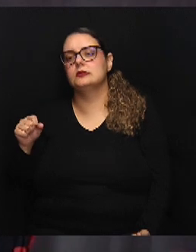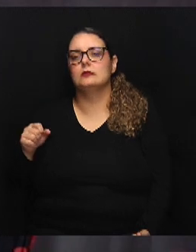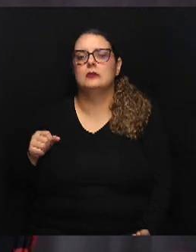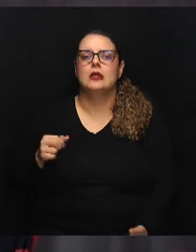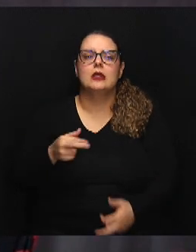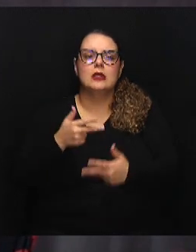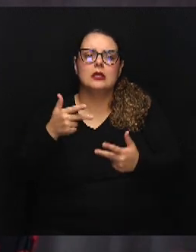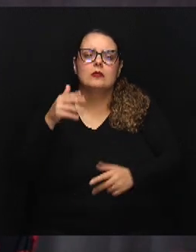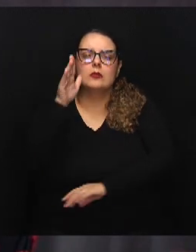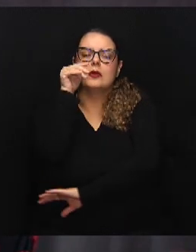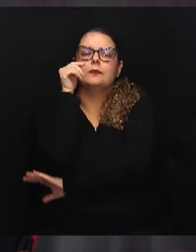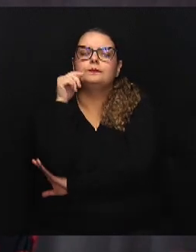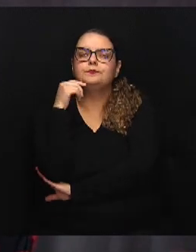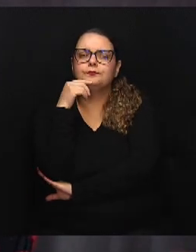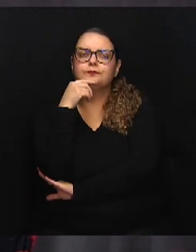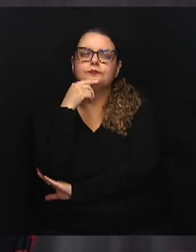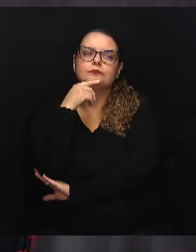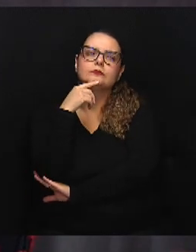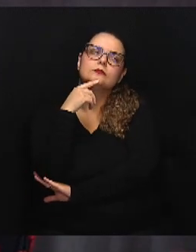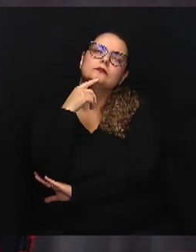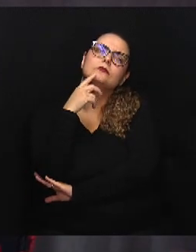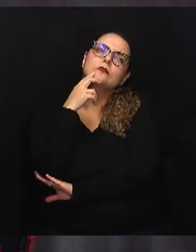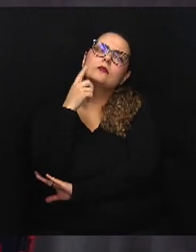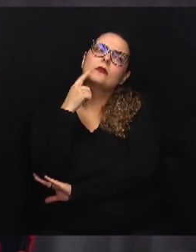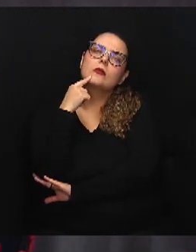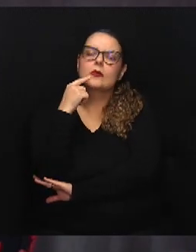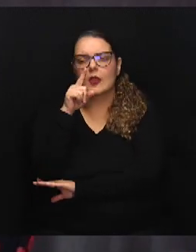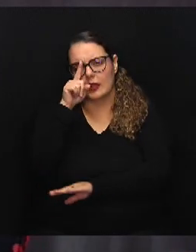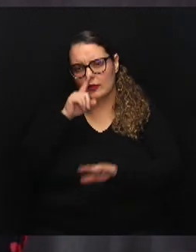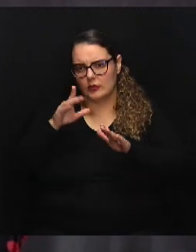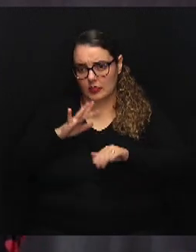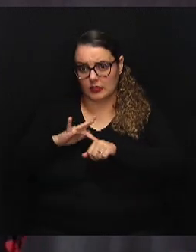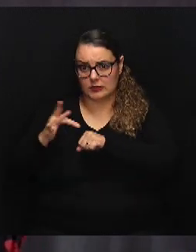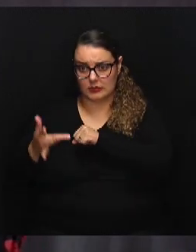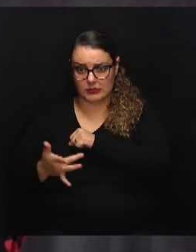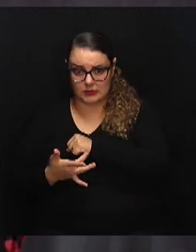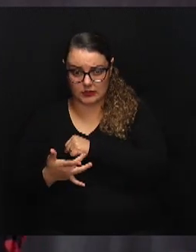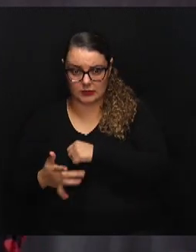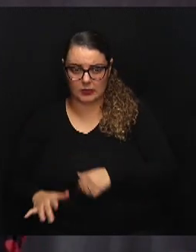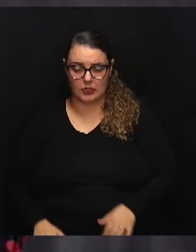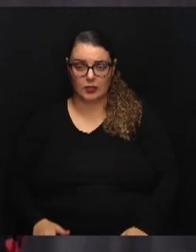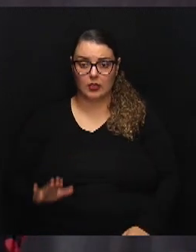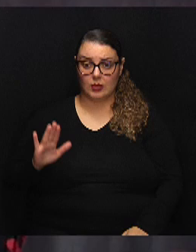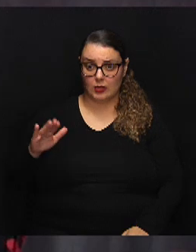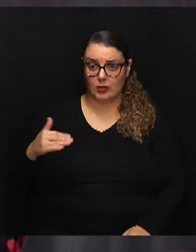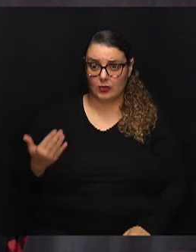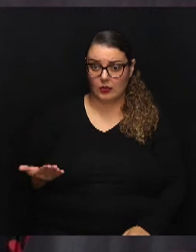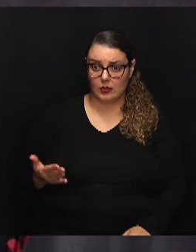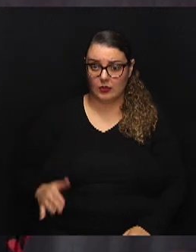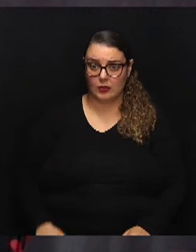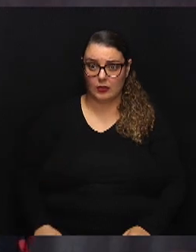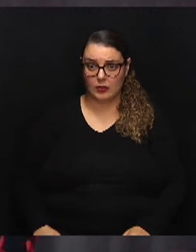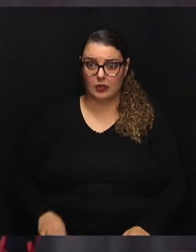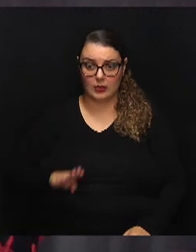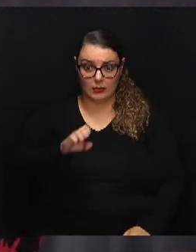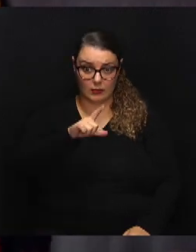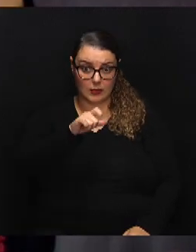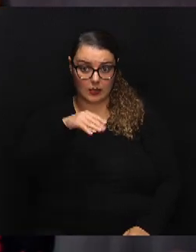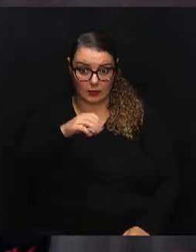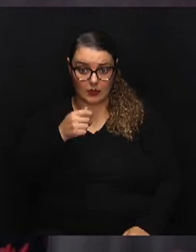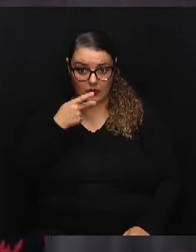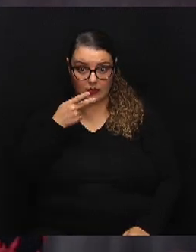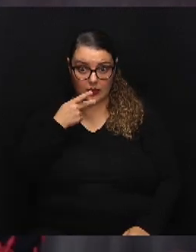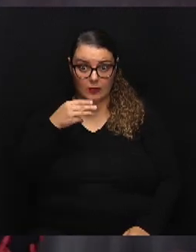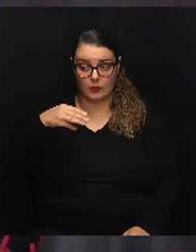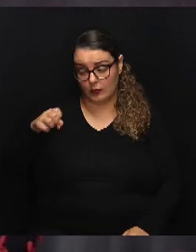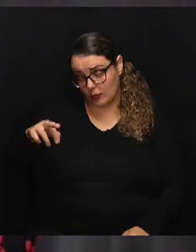muito curiosa que assim, que a gente tem que ter muito cuidado nas redes sociais, que assim, a gente, e acho que Bauman fala um pouco disso, Moreno